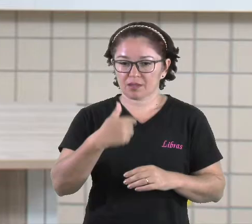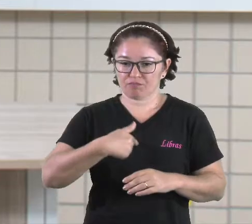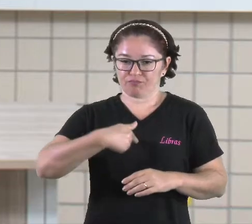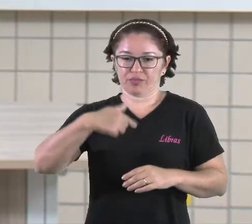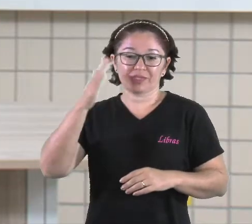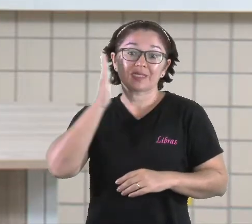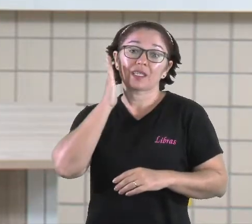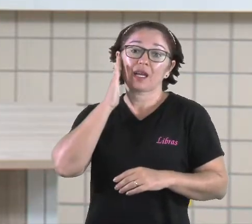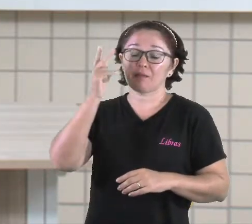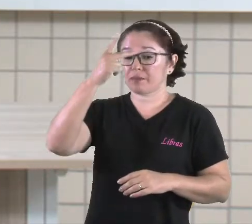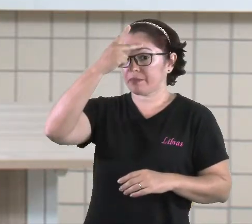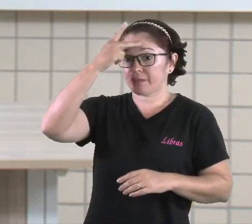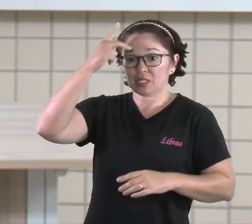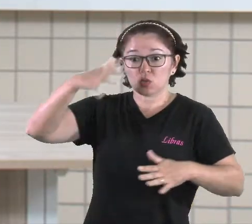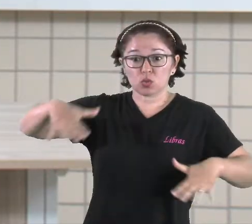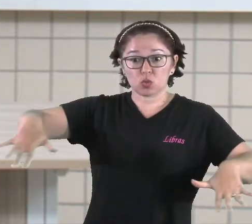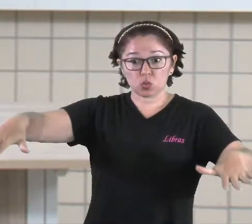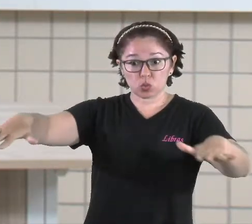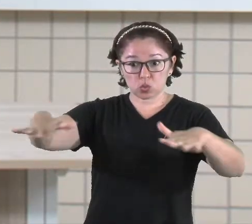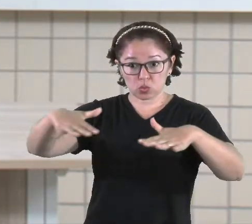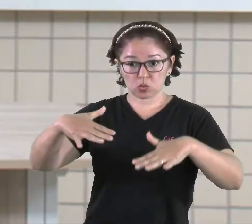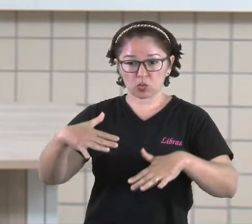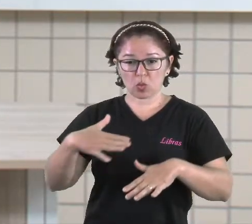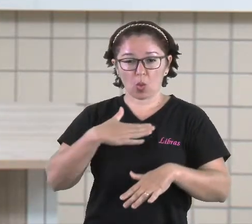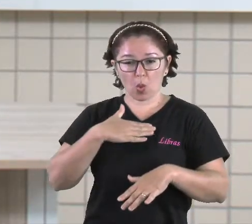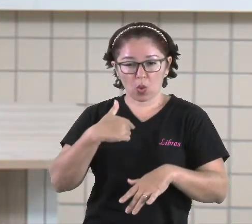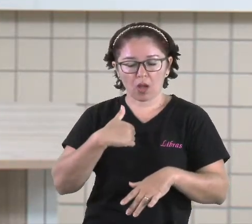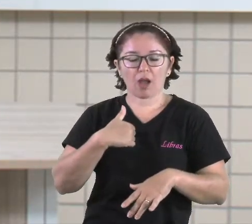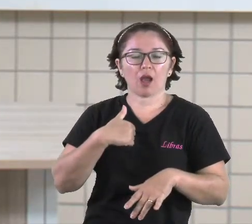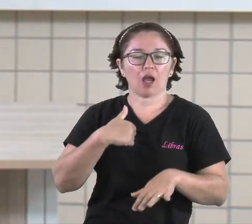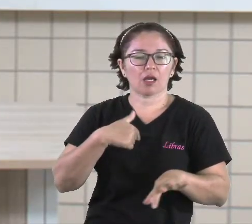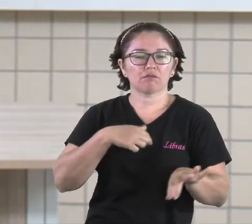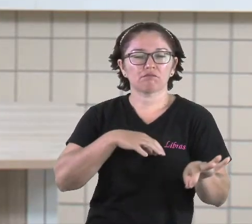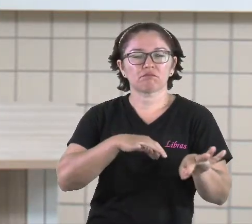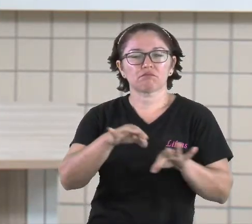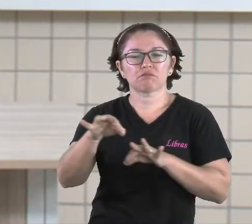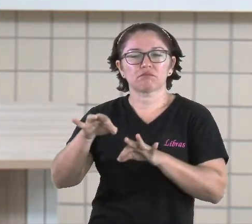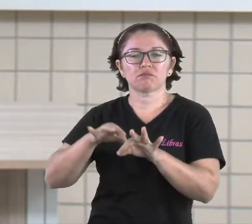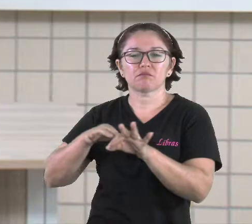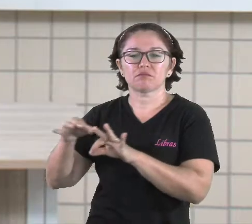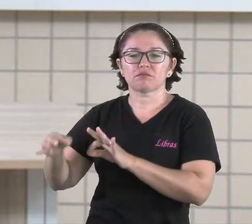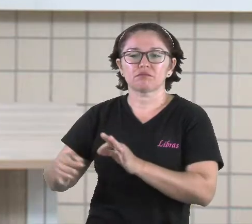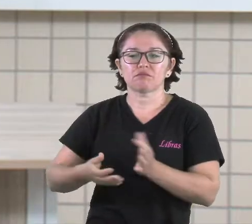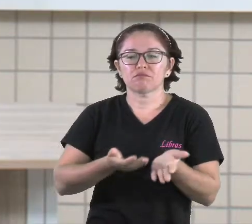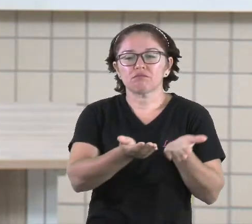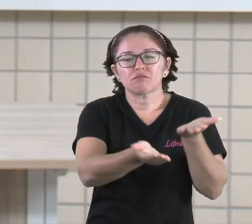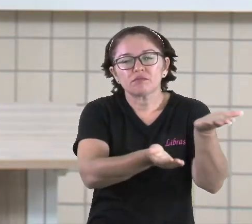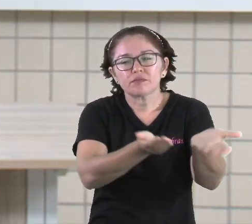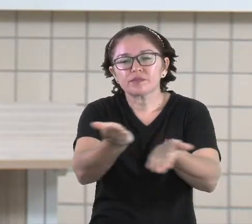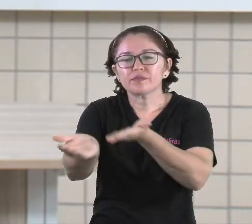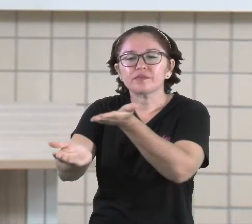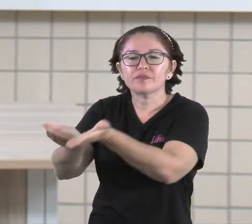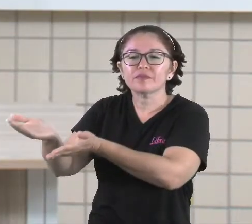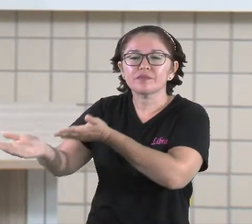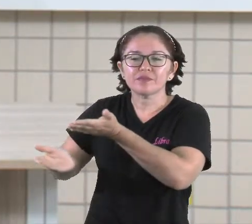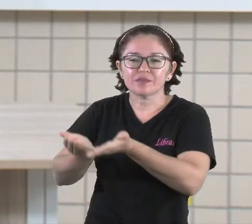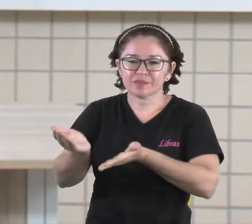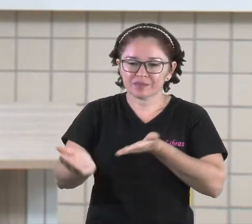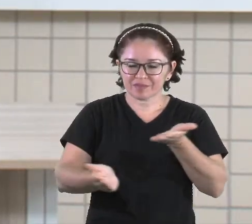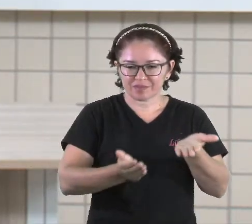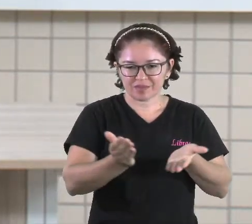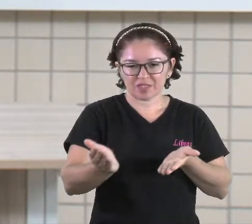o apoio da população brasileira. Então ele oferece uma série de benefícios e ações